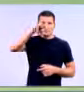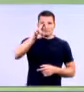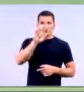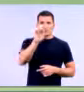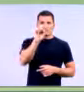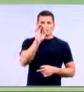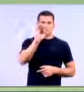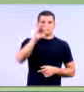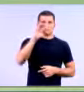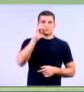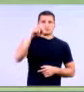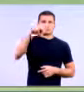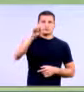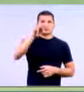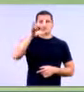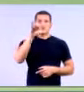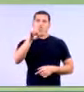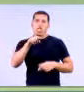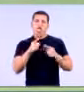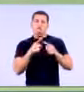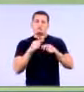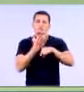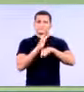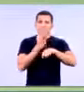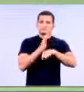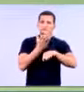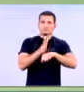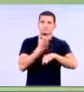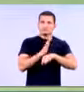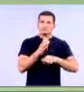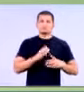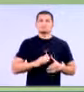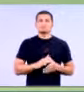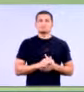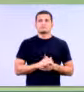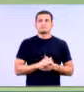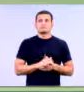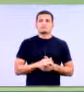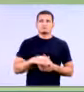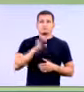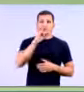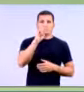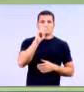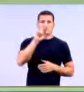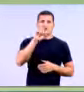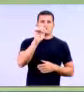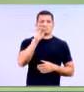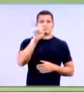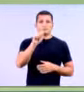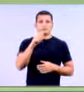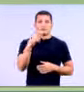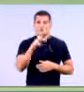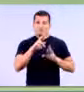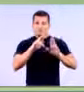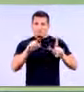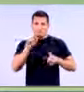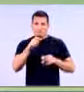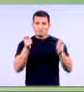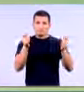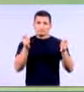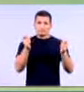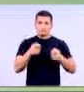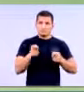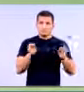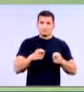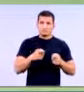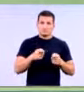A tarefa, principalmente porque a tarefa, a sua diferença é que ela permite o envio